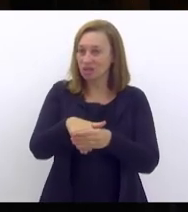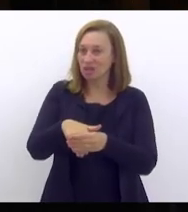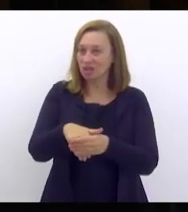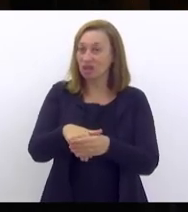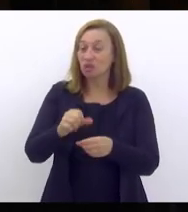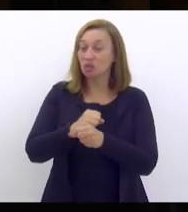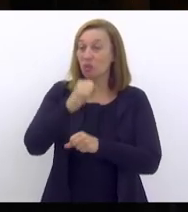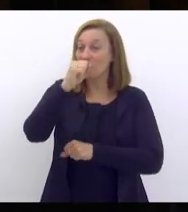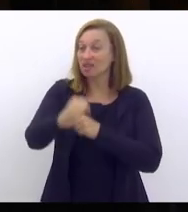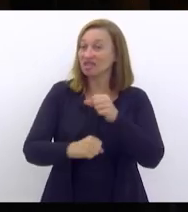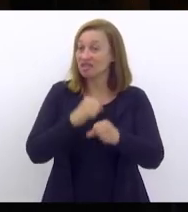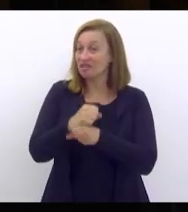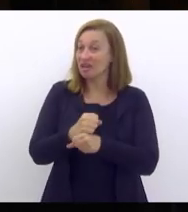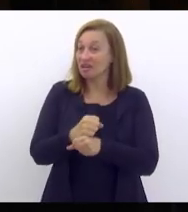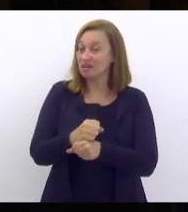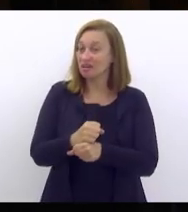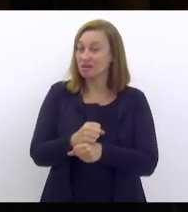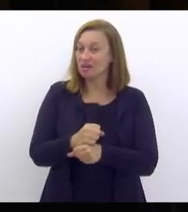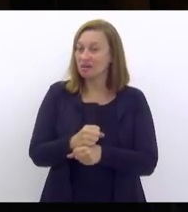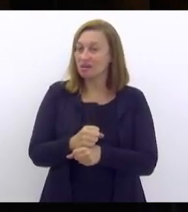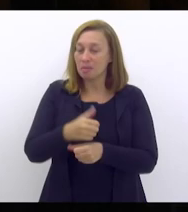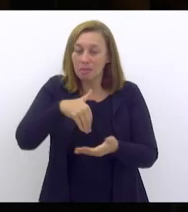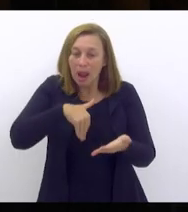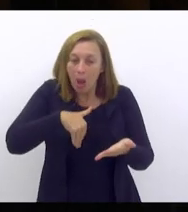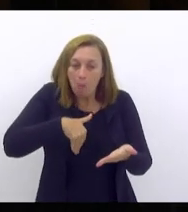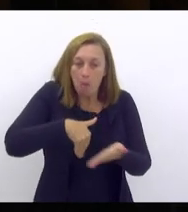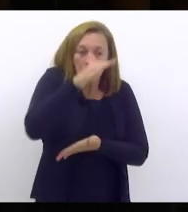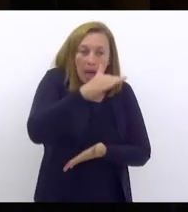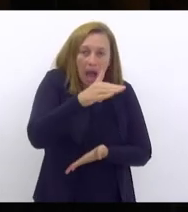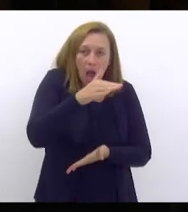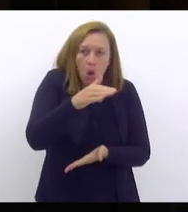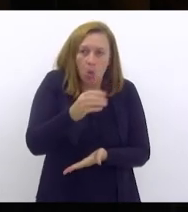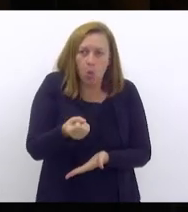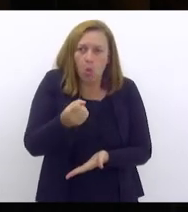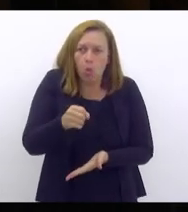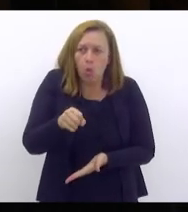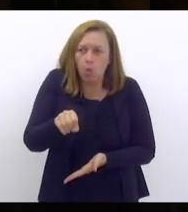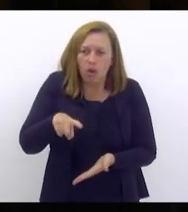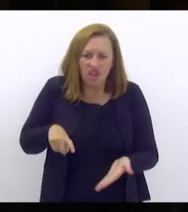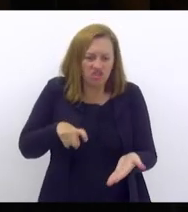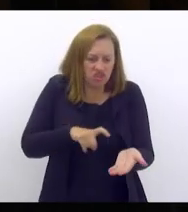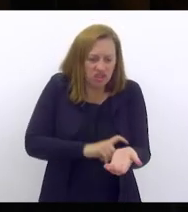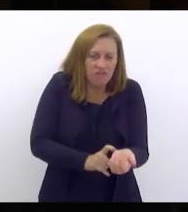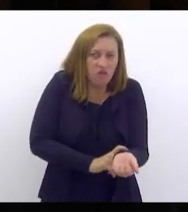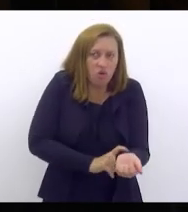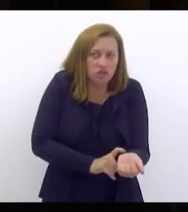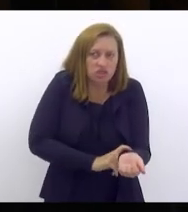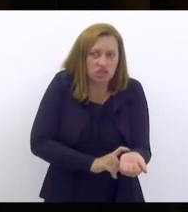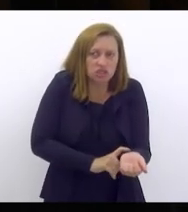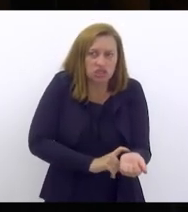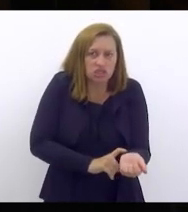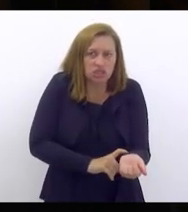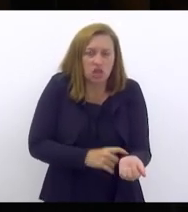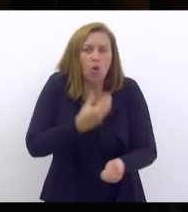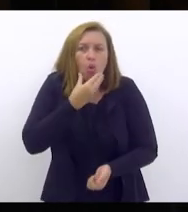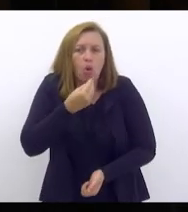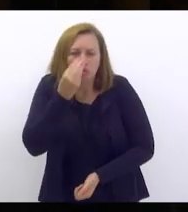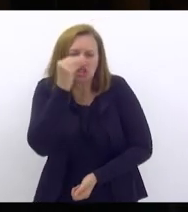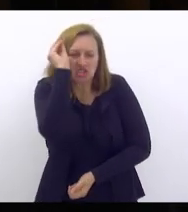de uma vez por todos mandar o ex-nervosinho, mandar o cara que destrata as